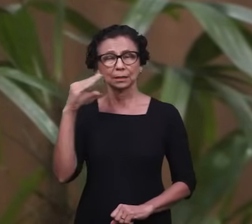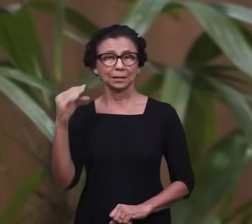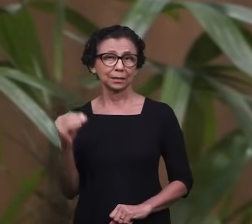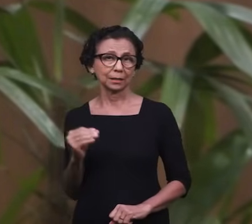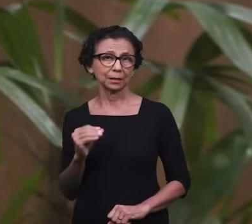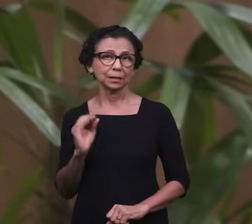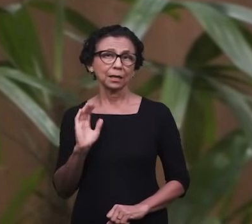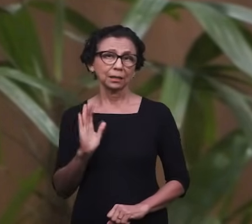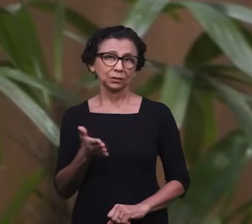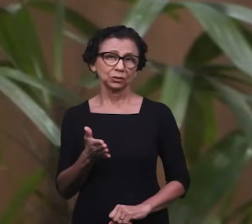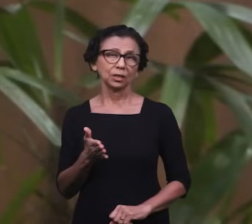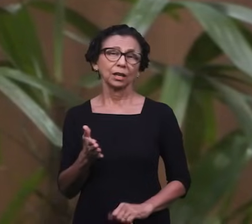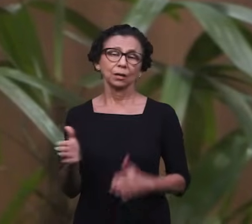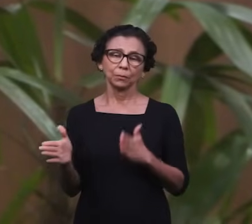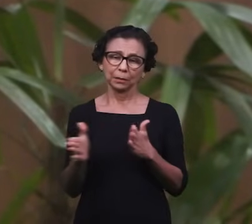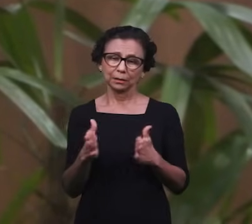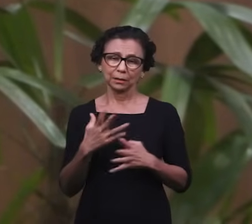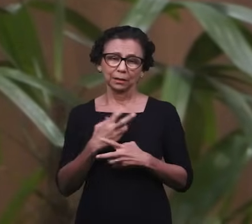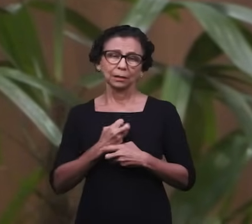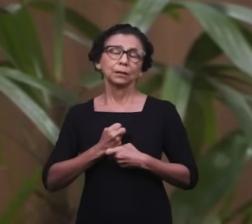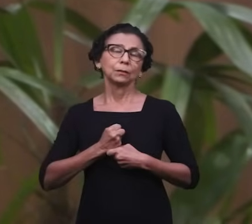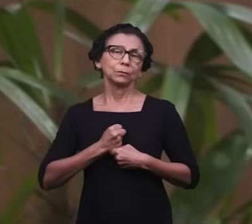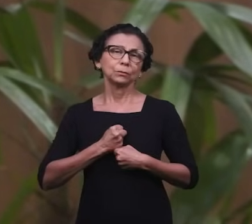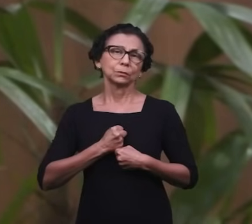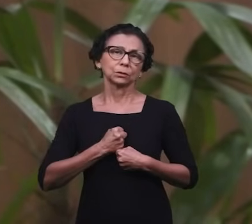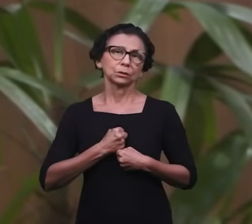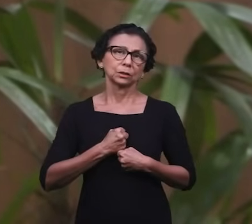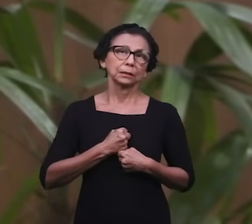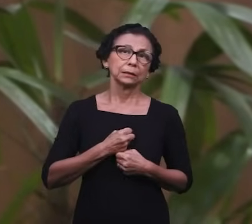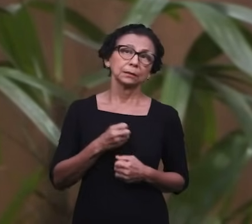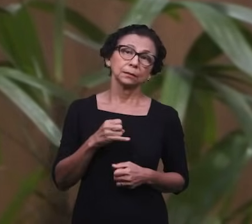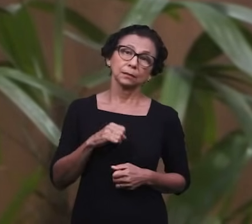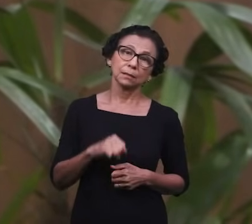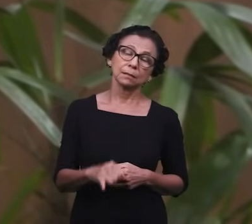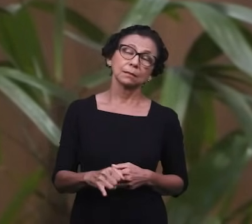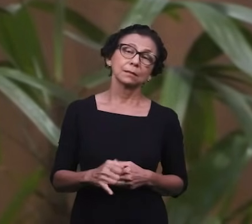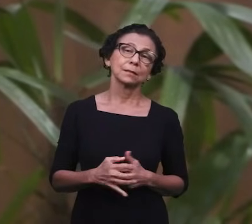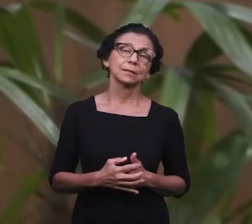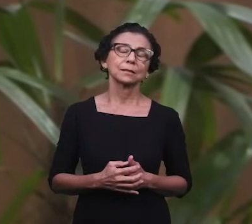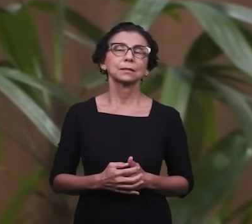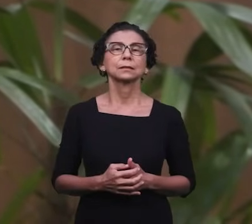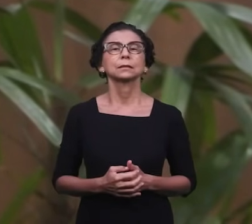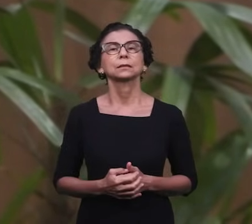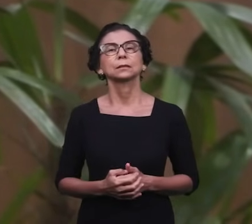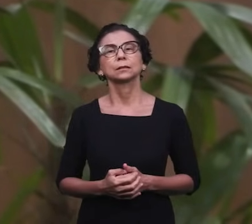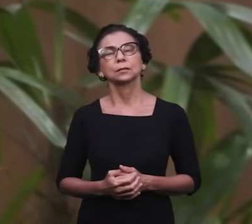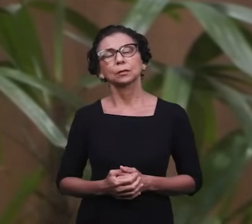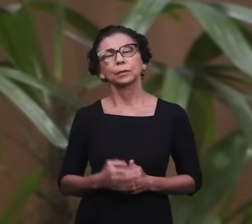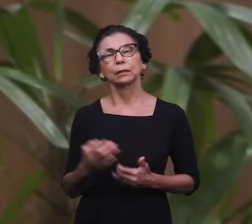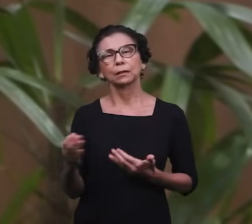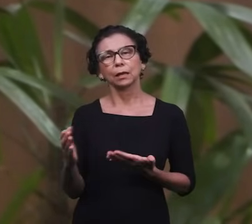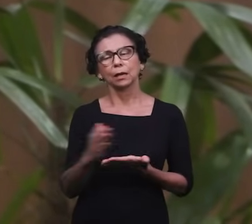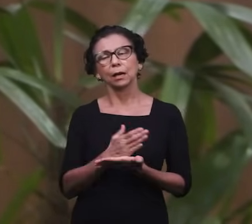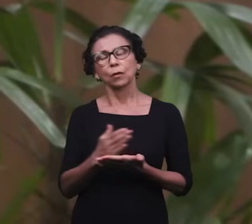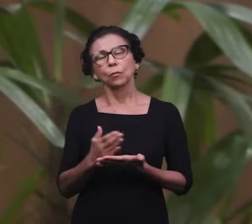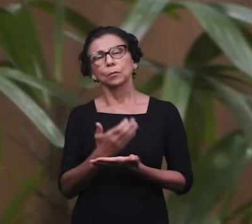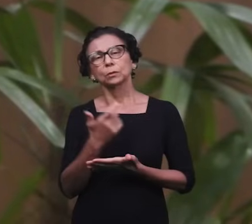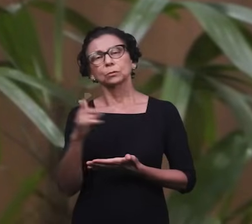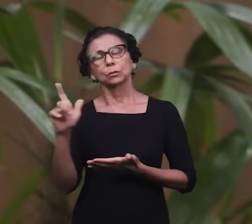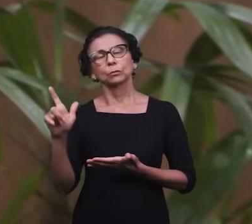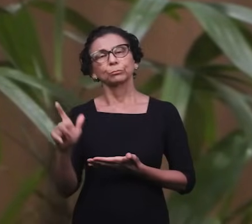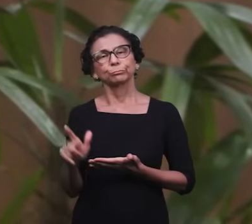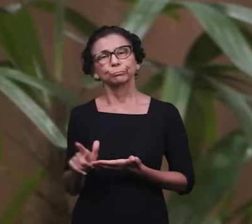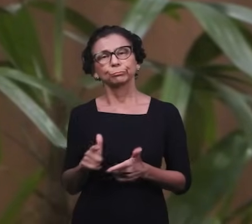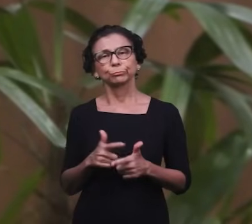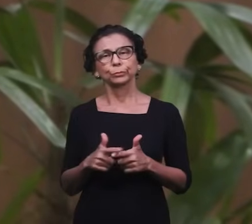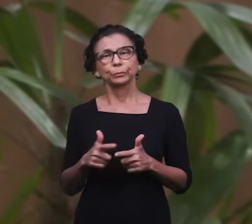período de angústia, e se ele já traz alterações da interação, agrava, e é